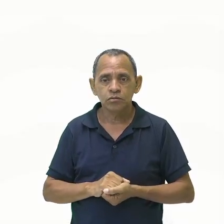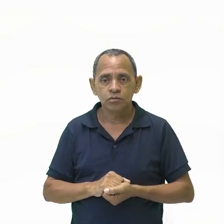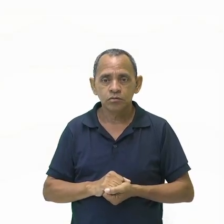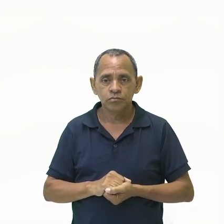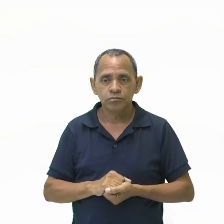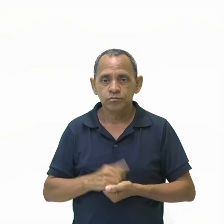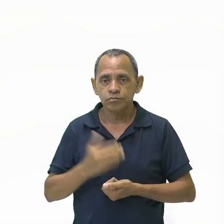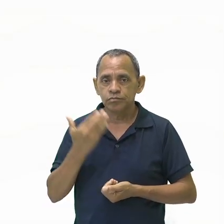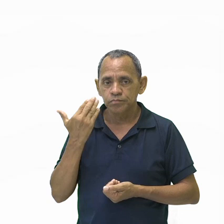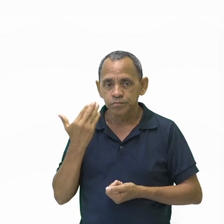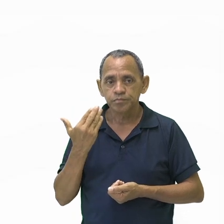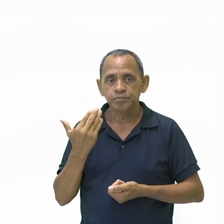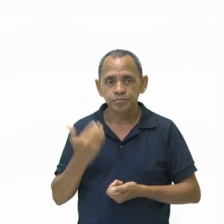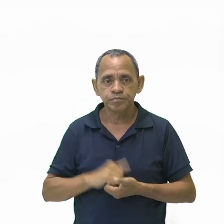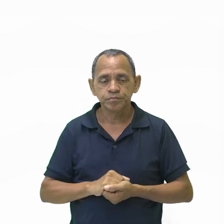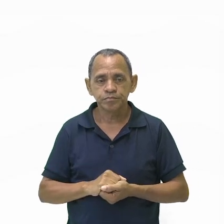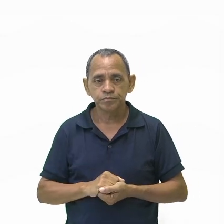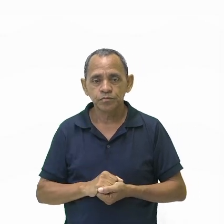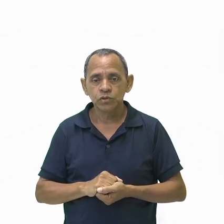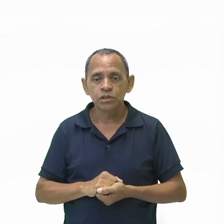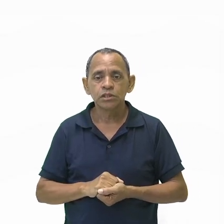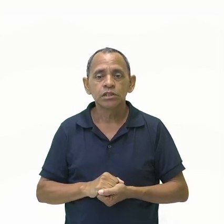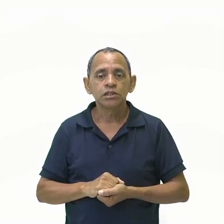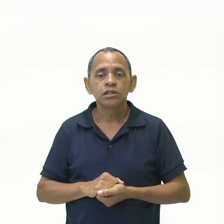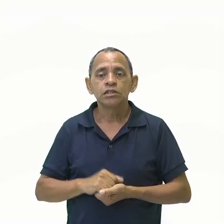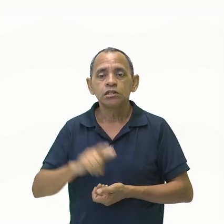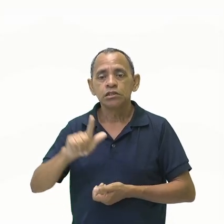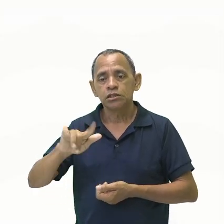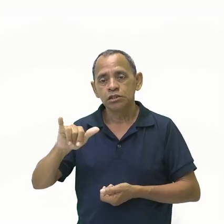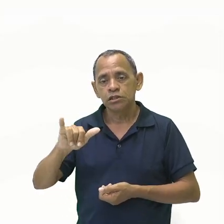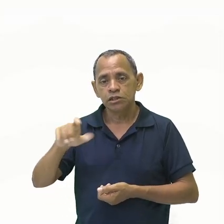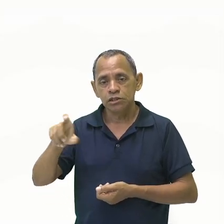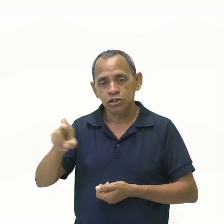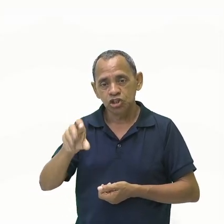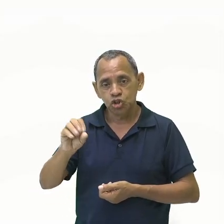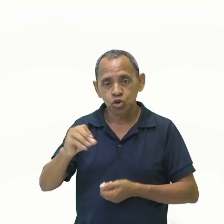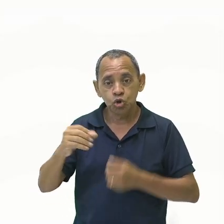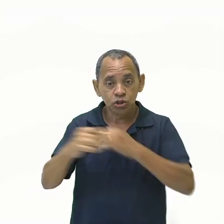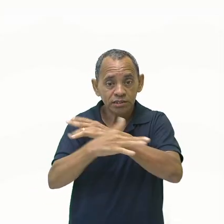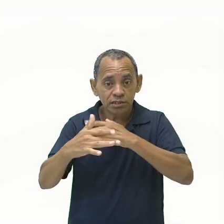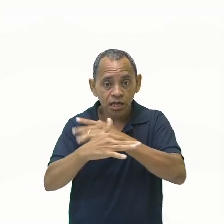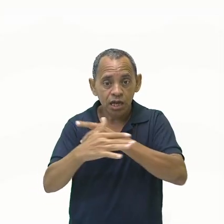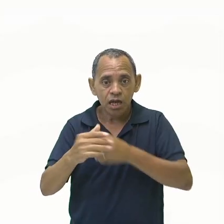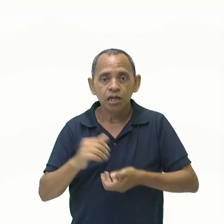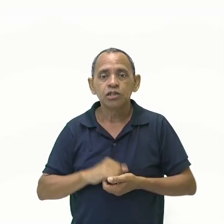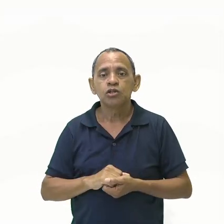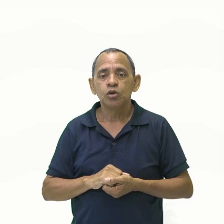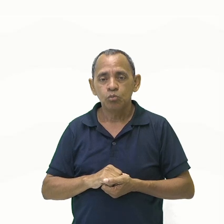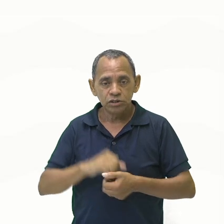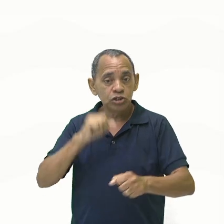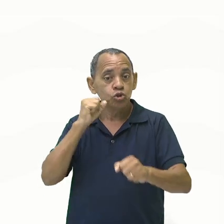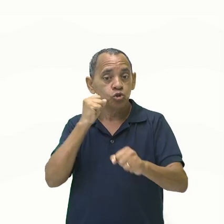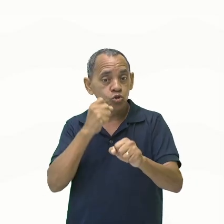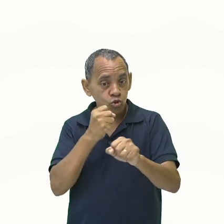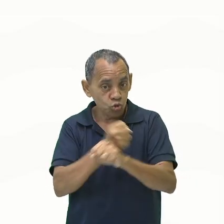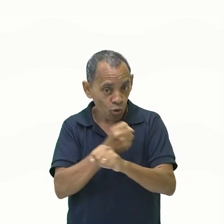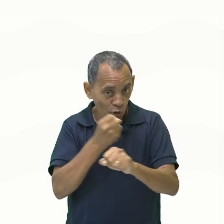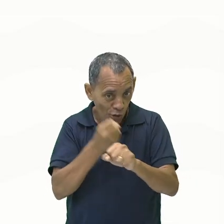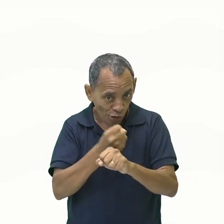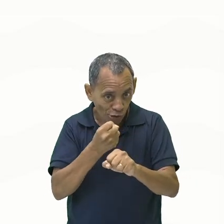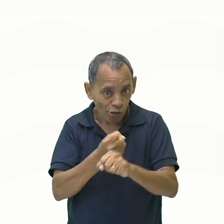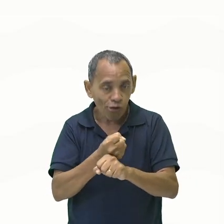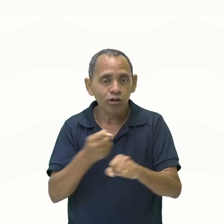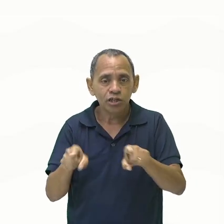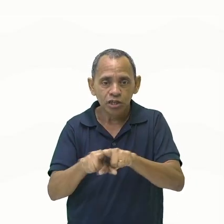pode chamar o lixo urbano de resíduo sólido urbano, tá? Eles são resultantes ali da atividade